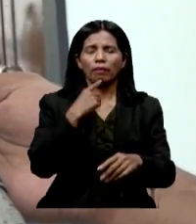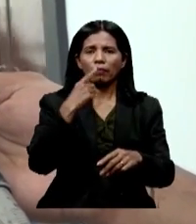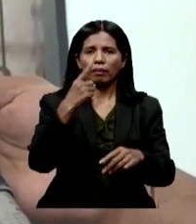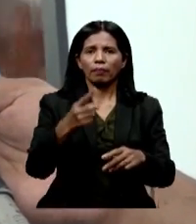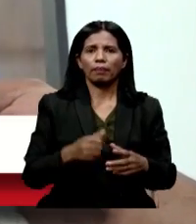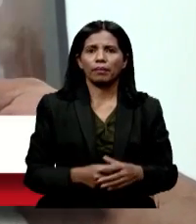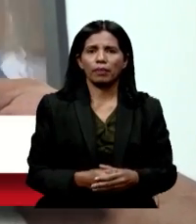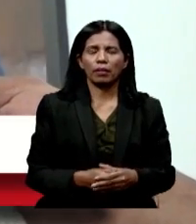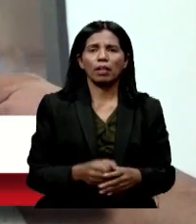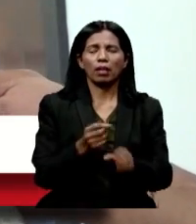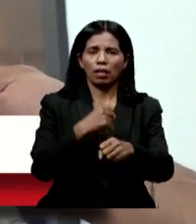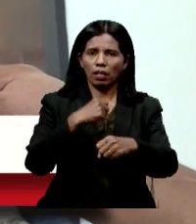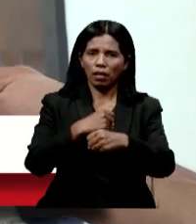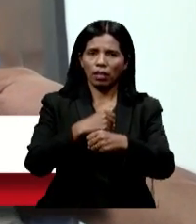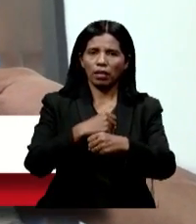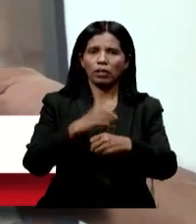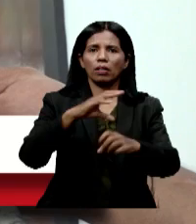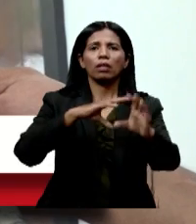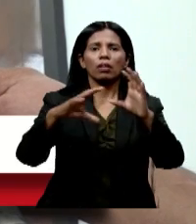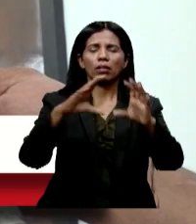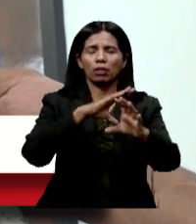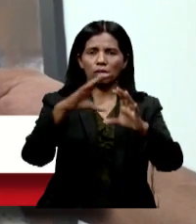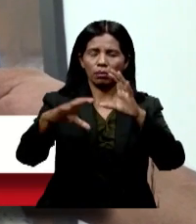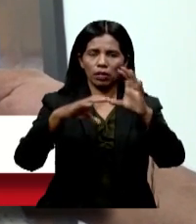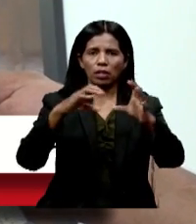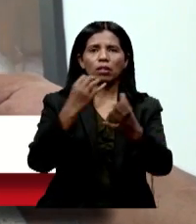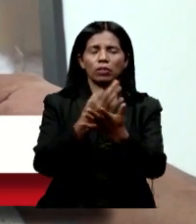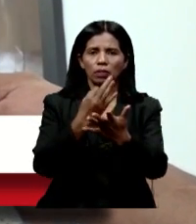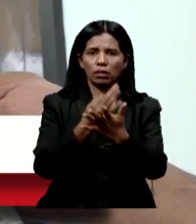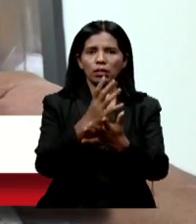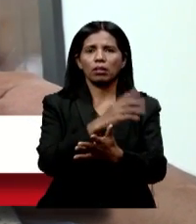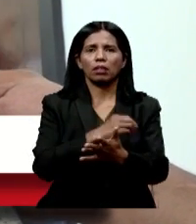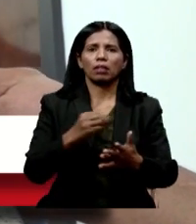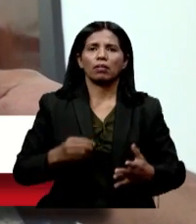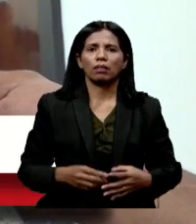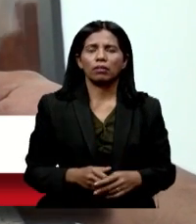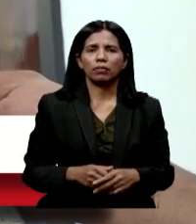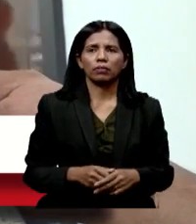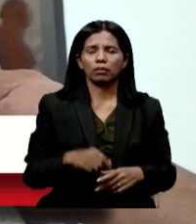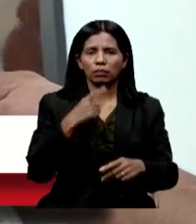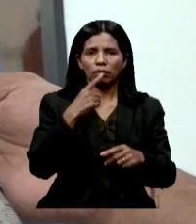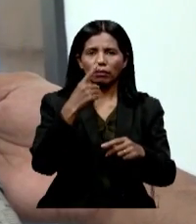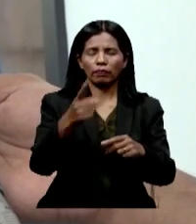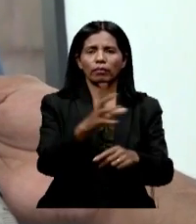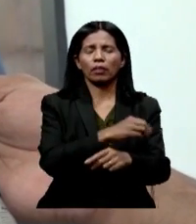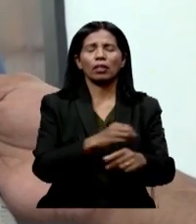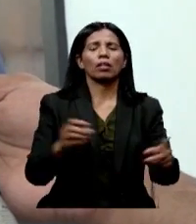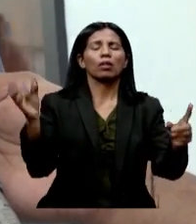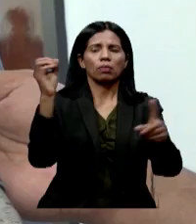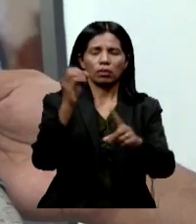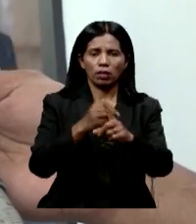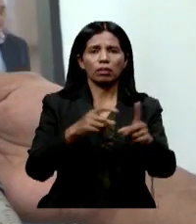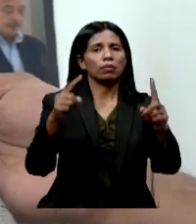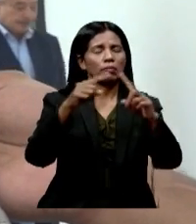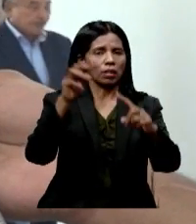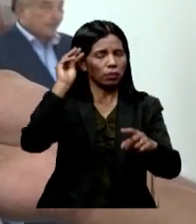é halo comitê revisão orçamento da Nemaca, a nessa a oportunidade de balinha Ministério